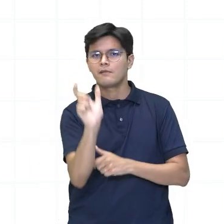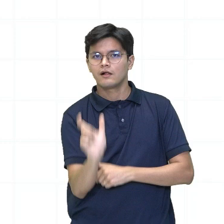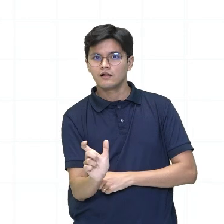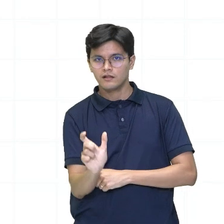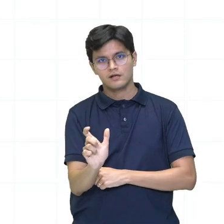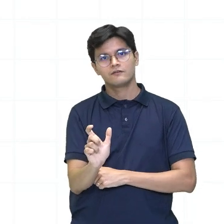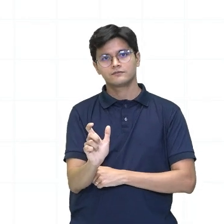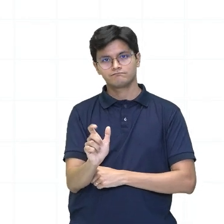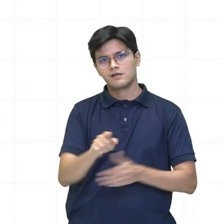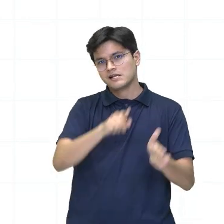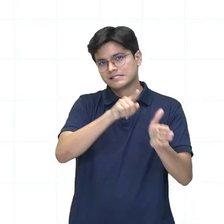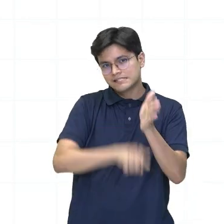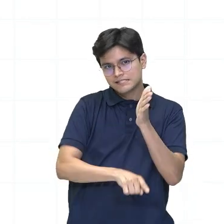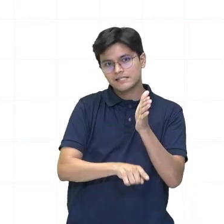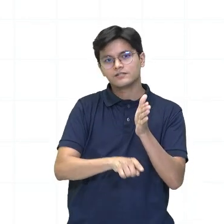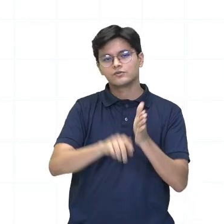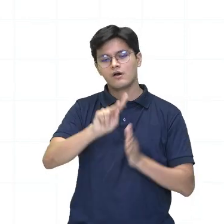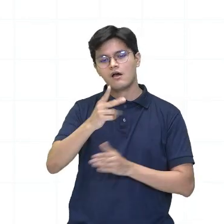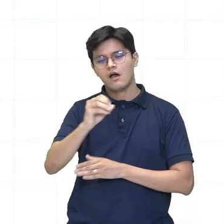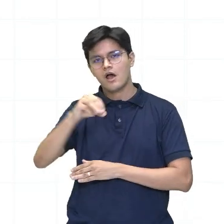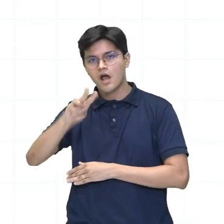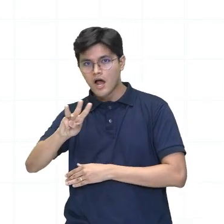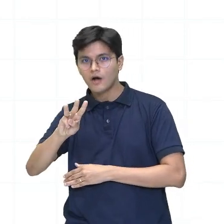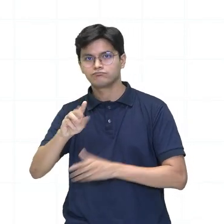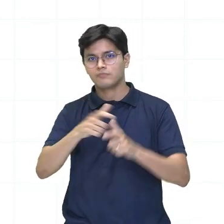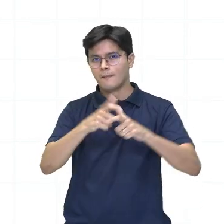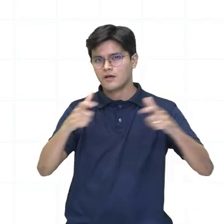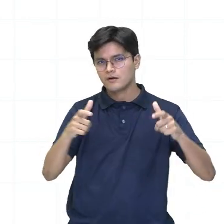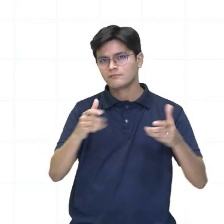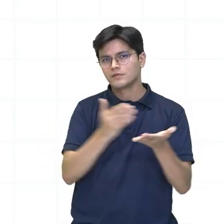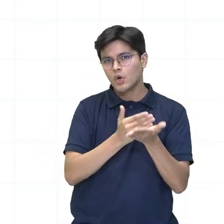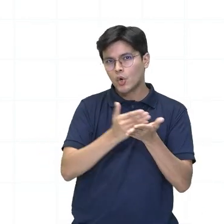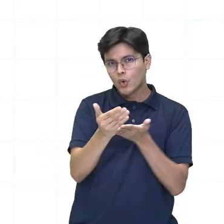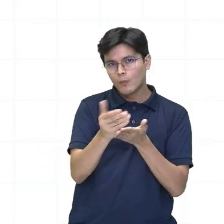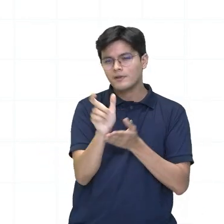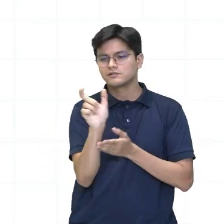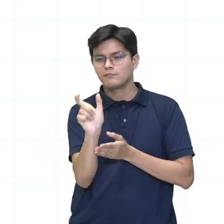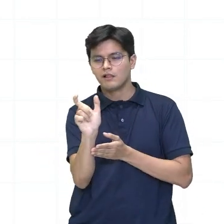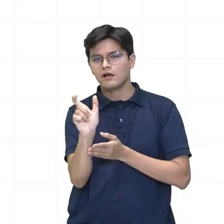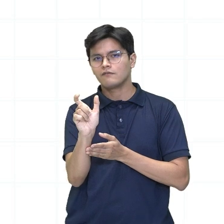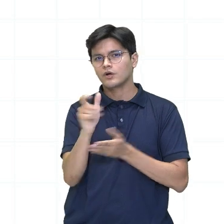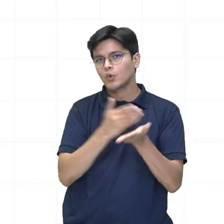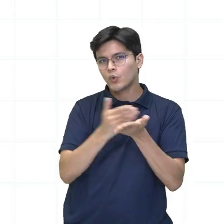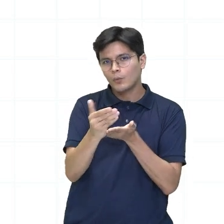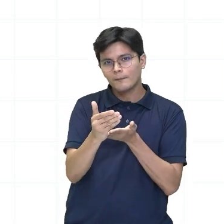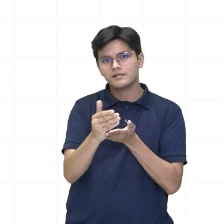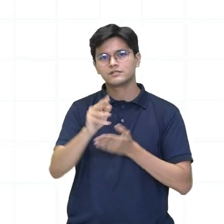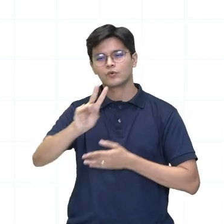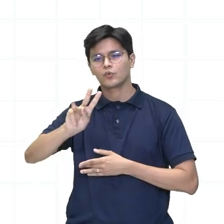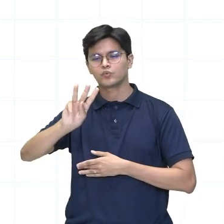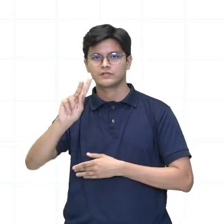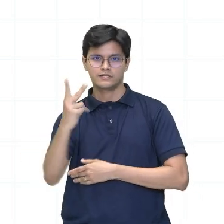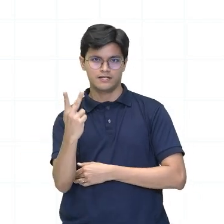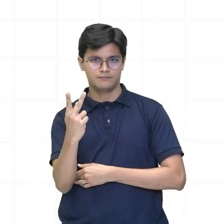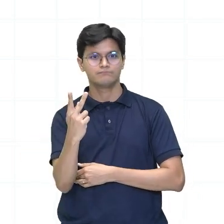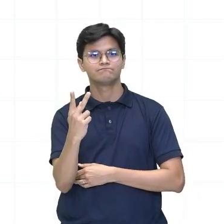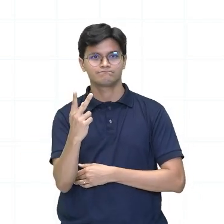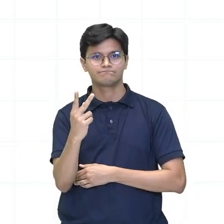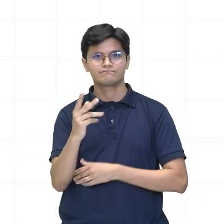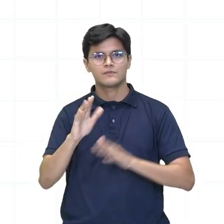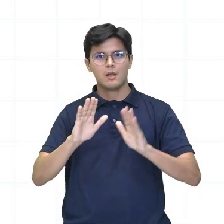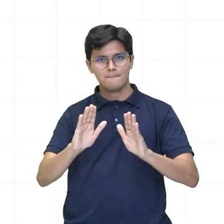eles começam com esse W, né? E depois vem um H. O how, que é o último ali, ele não